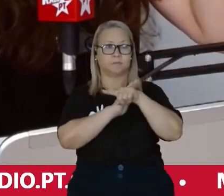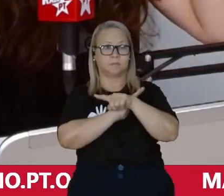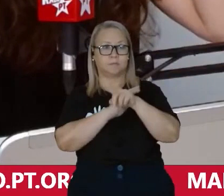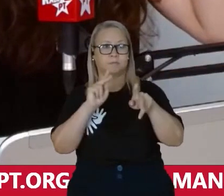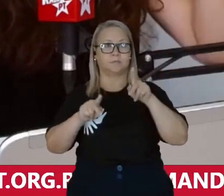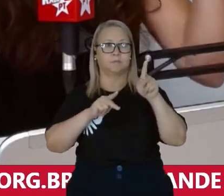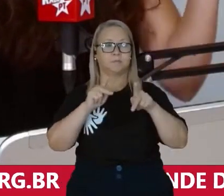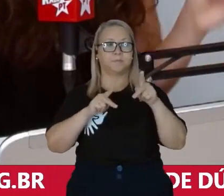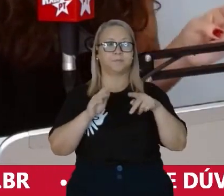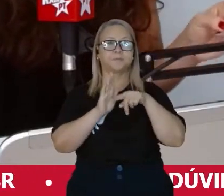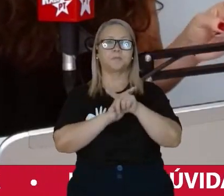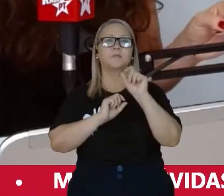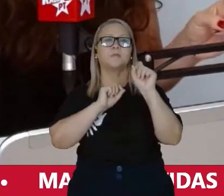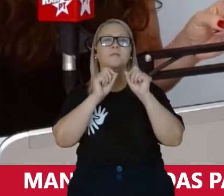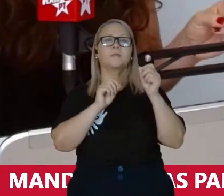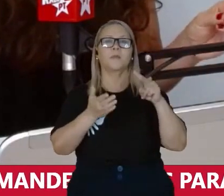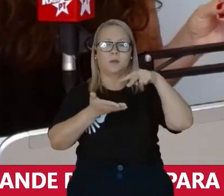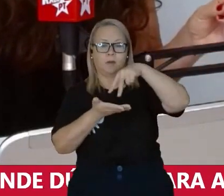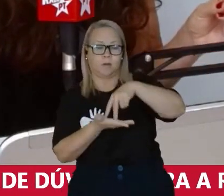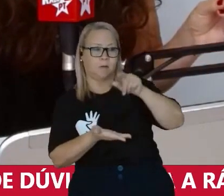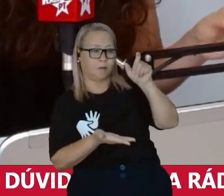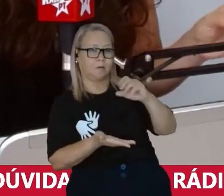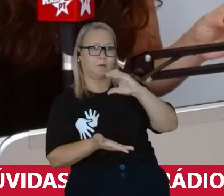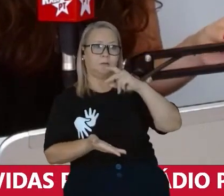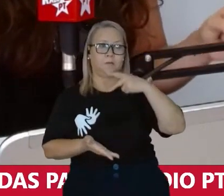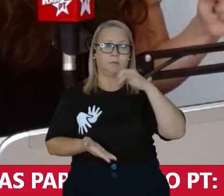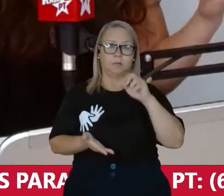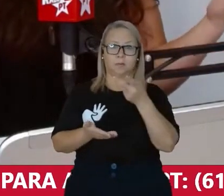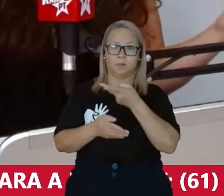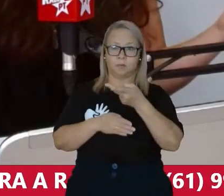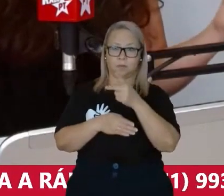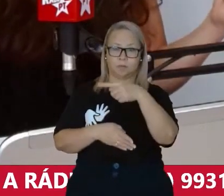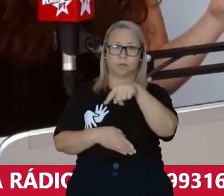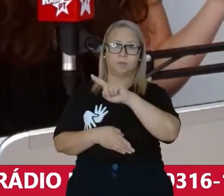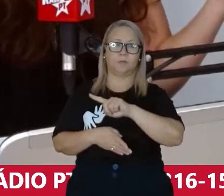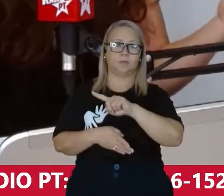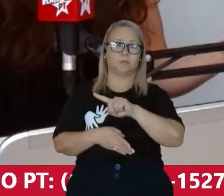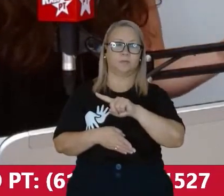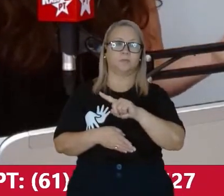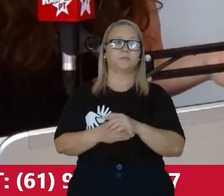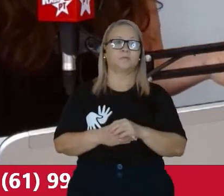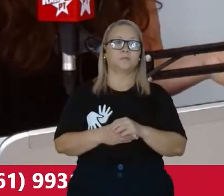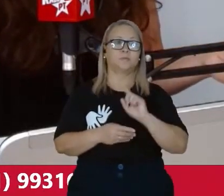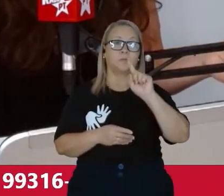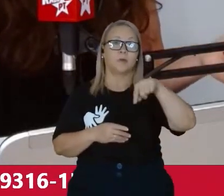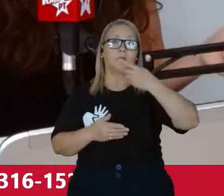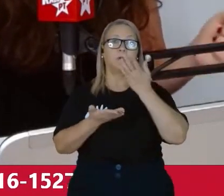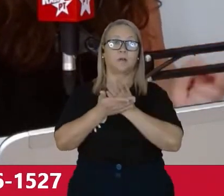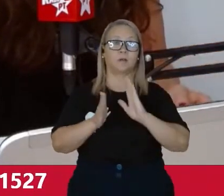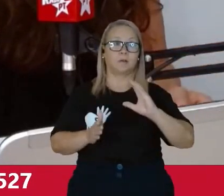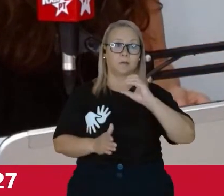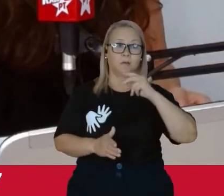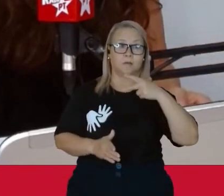aqui. Perguntou quem foi o primeiro membro da CPI que procurou vocês. Se você puder falar, claro. Após a conclusão da CPI,